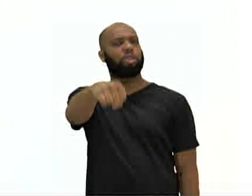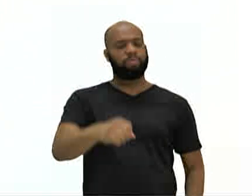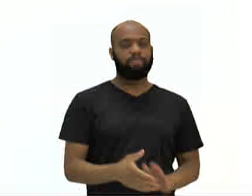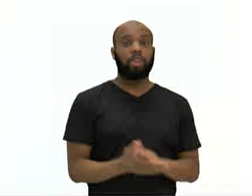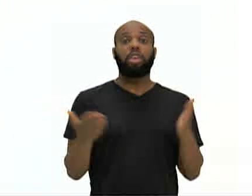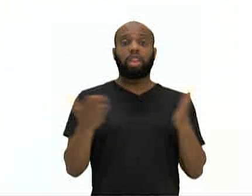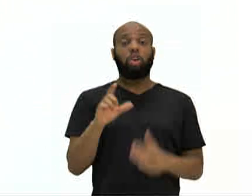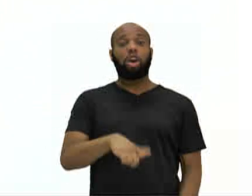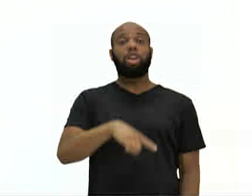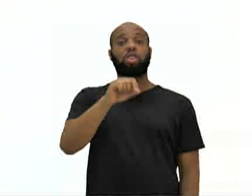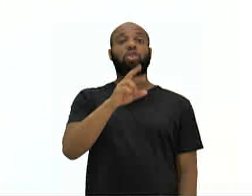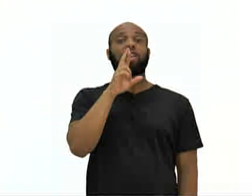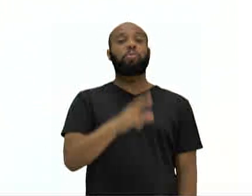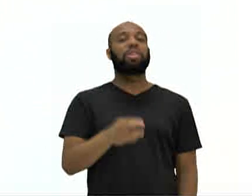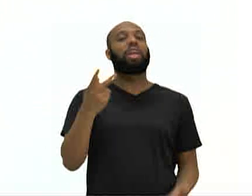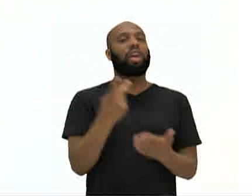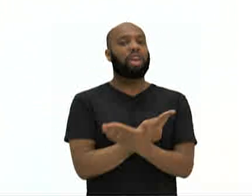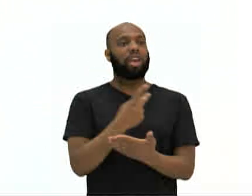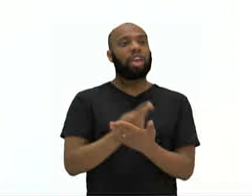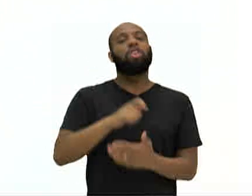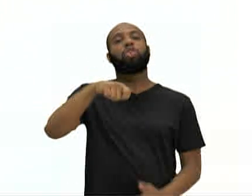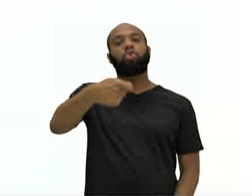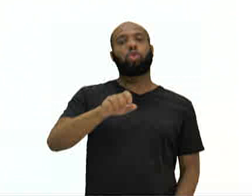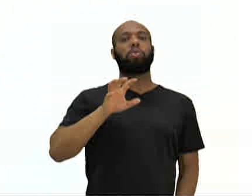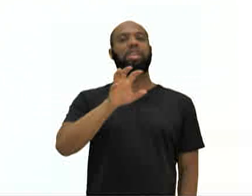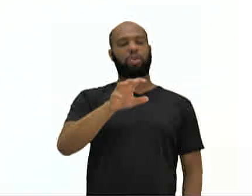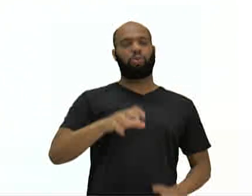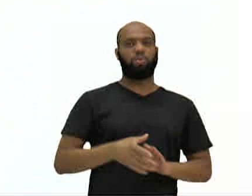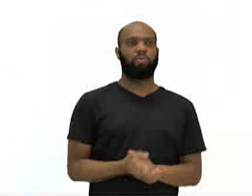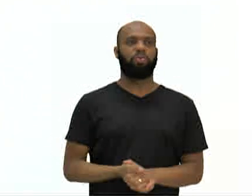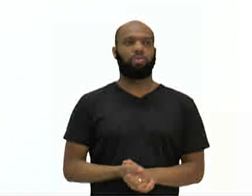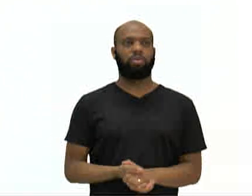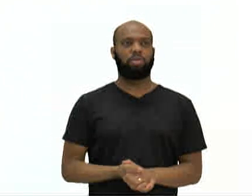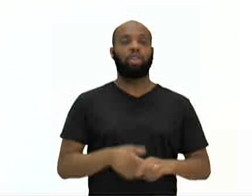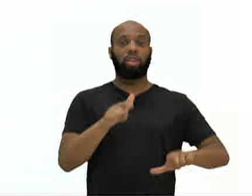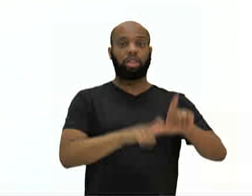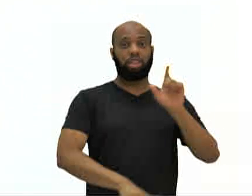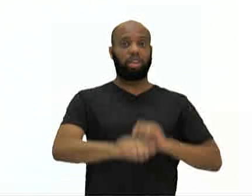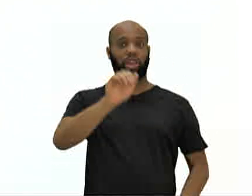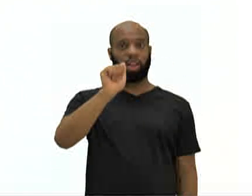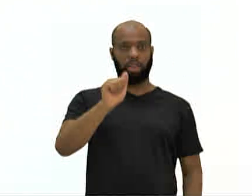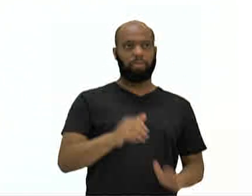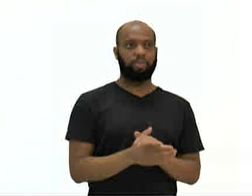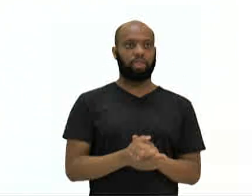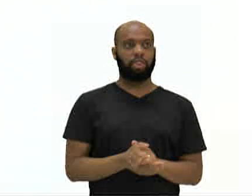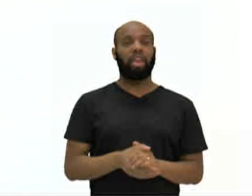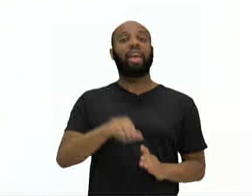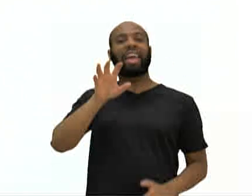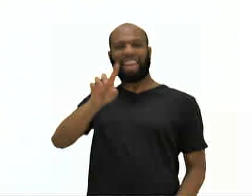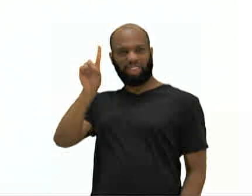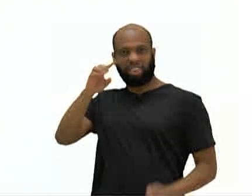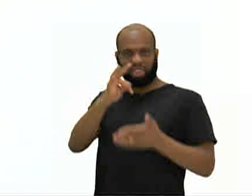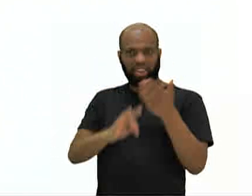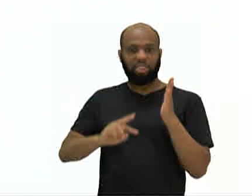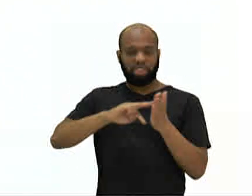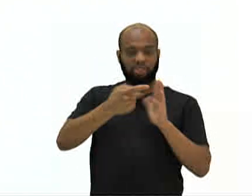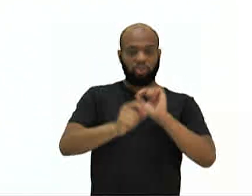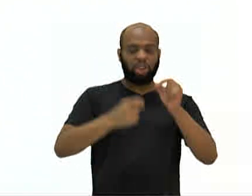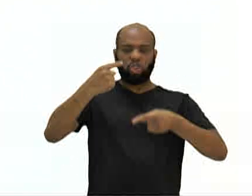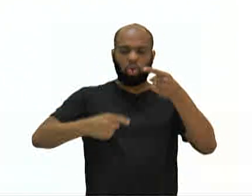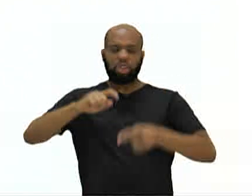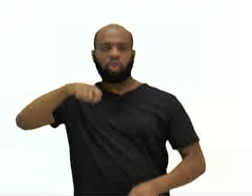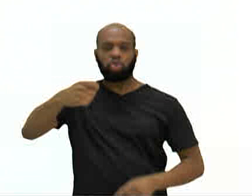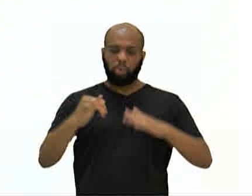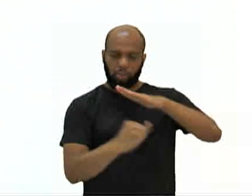Assinale a alternativa incorreta acerca dessa afirmação. Letra A. Tal passagem se relaciona com a discussão sobre a